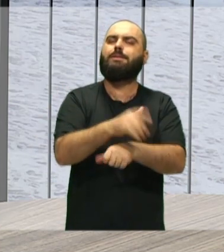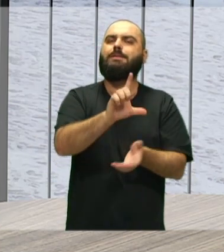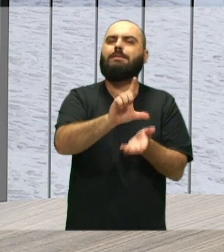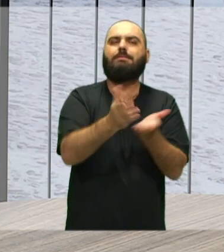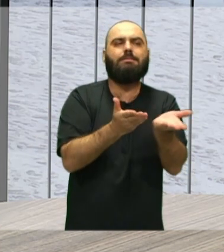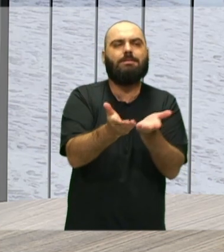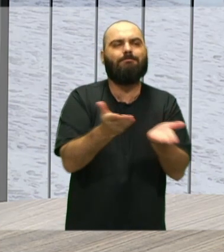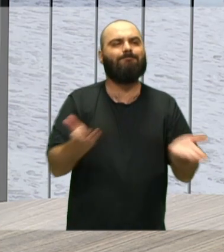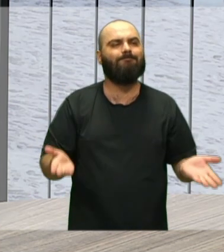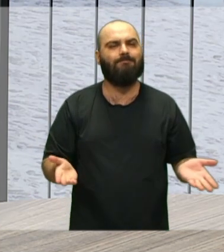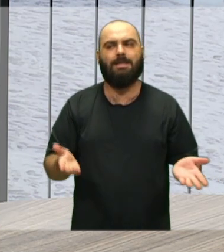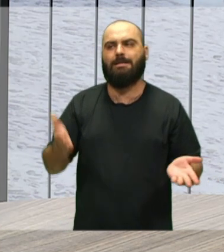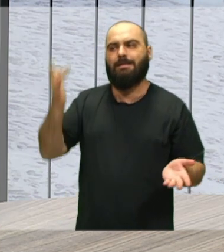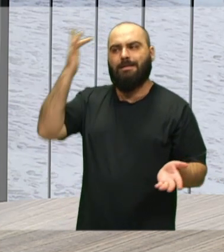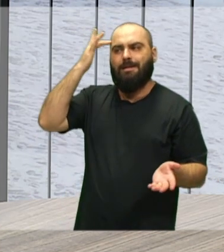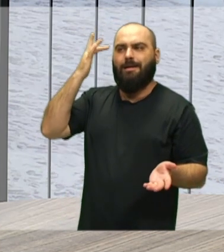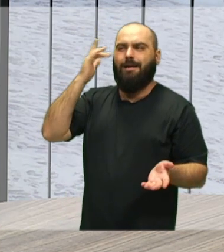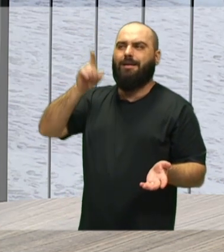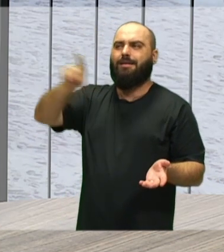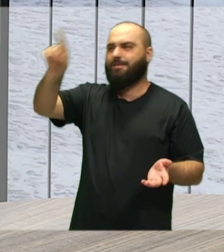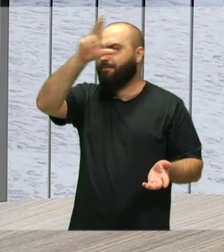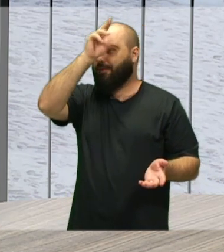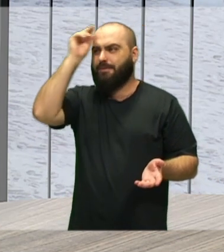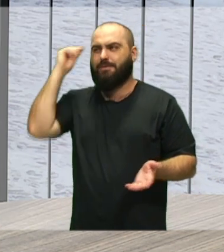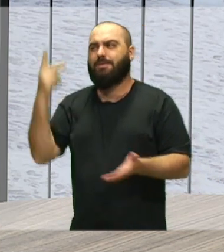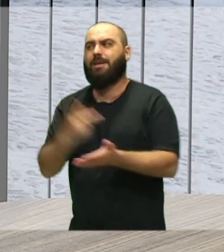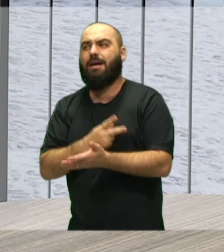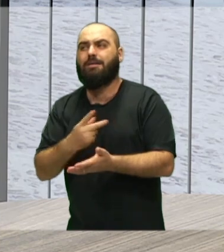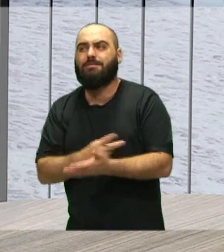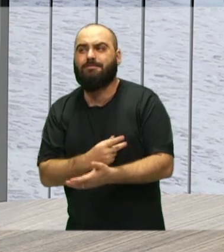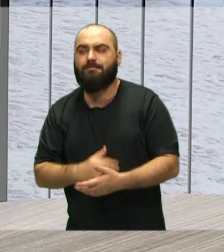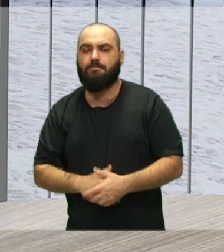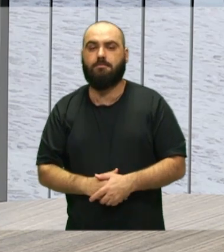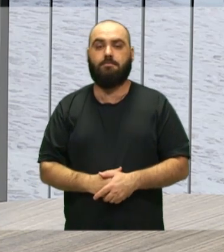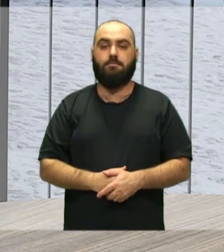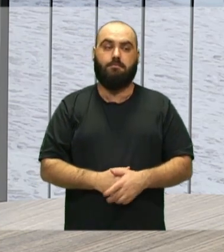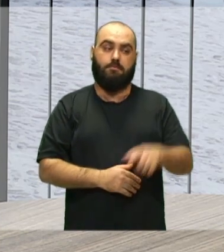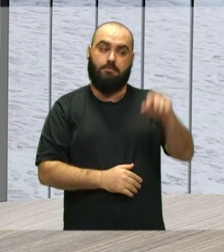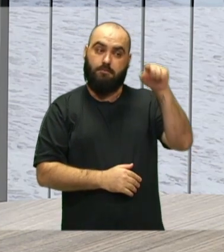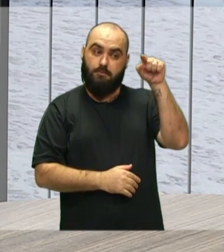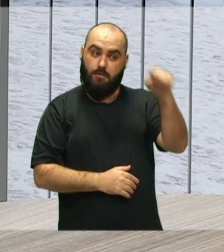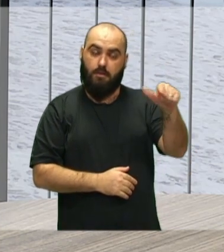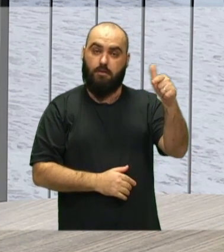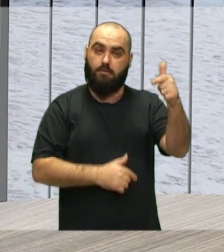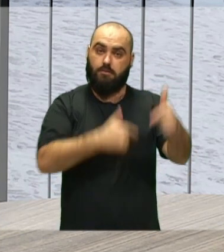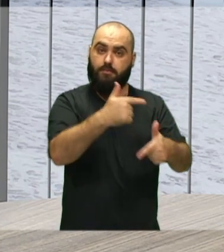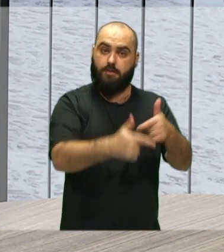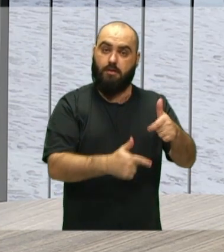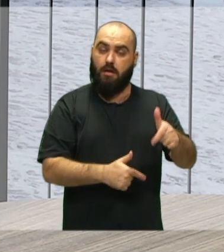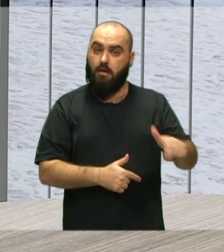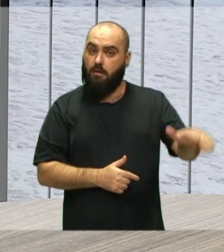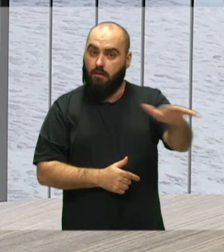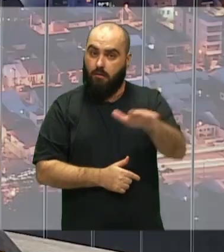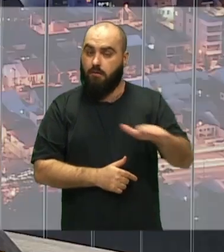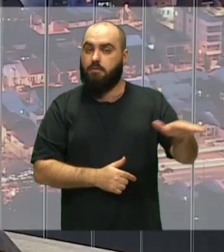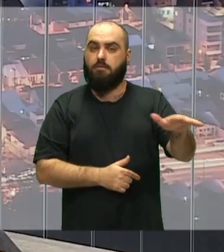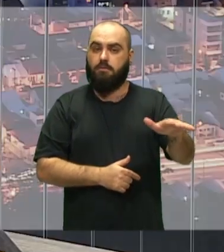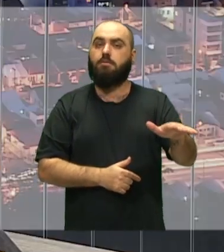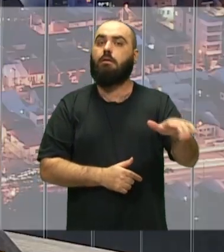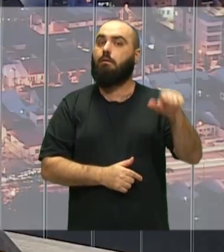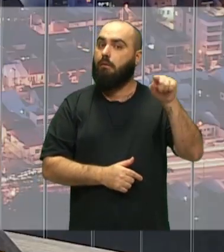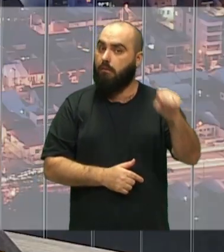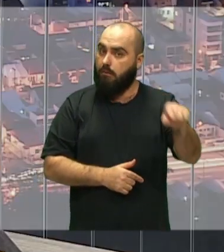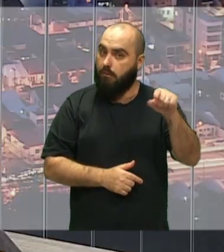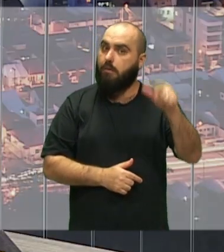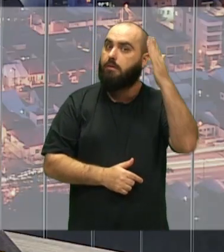sei se a administração pública está fazendo corretamente ou não. Ou seja, ele trabalhando em outra área, ele